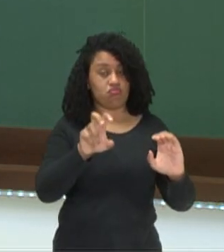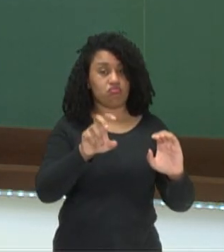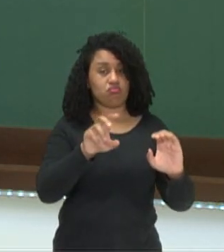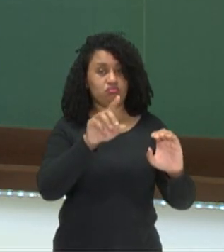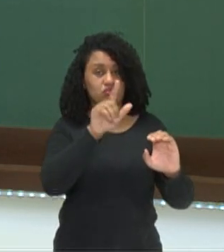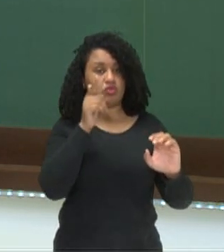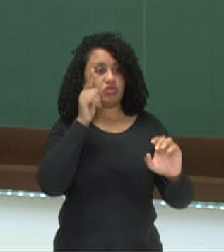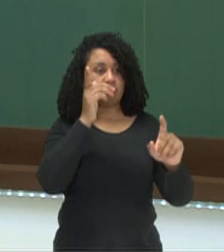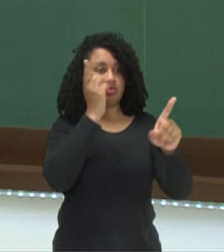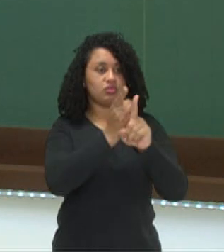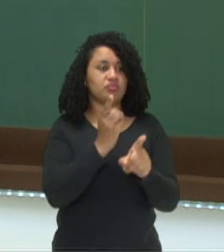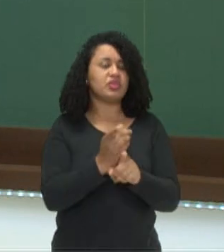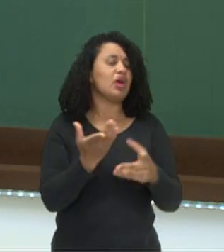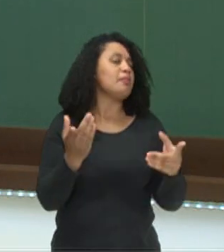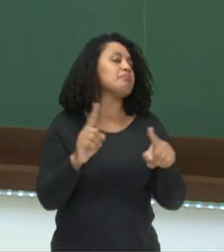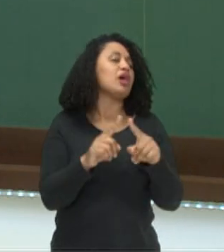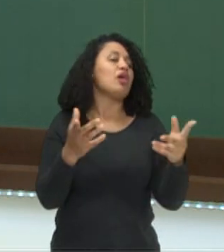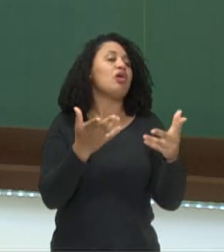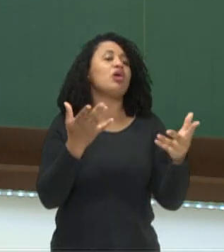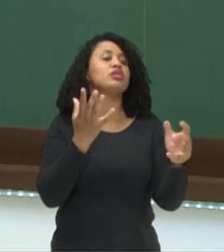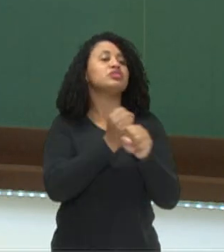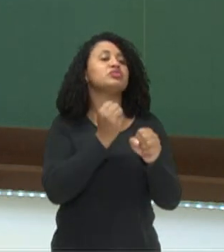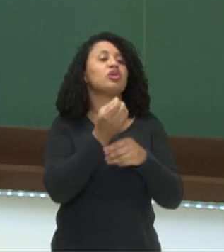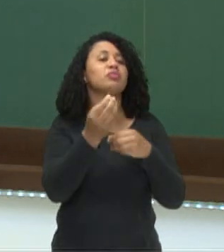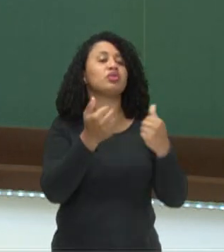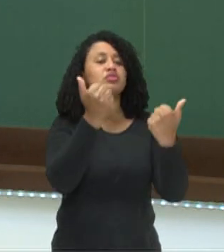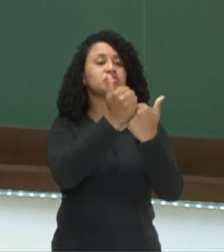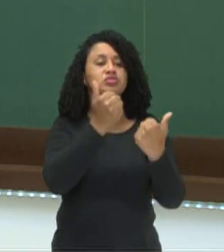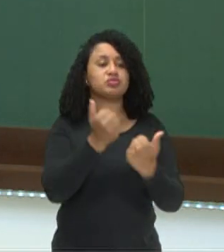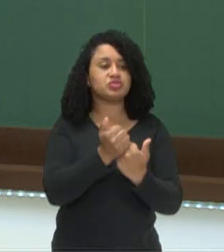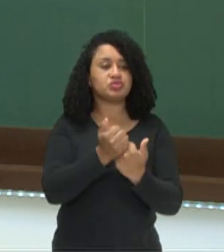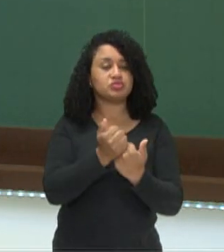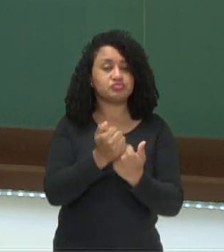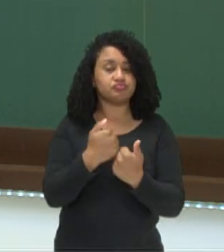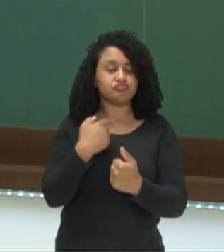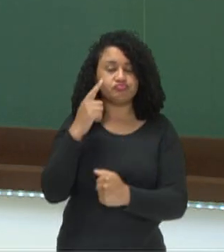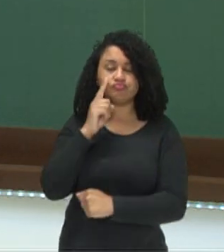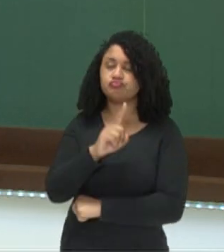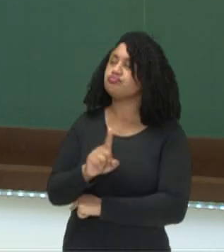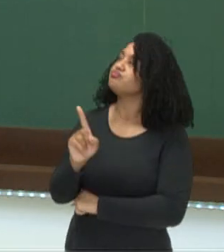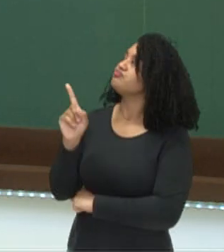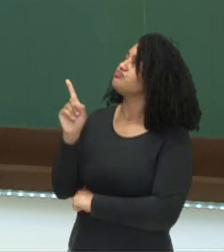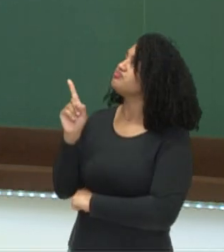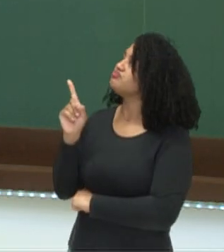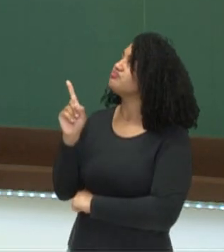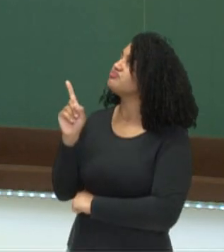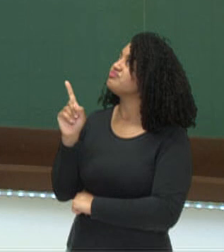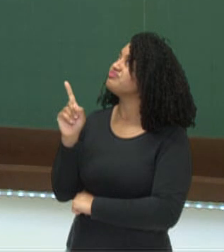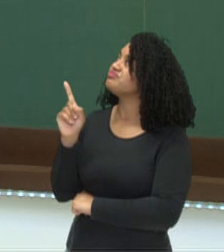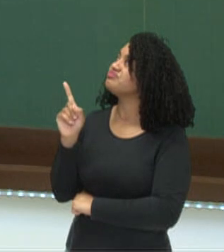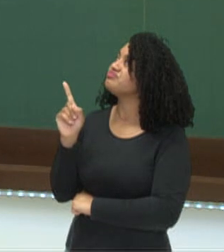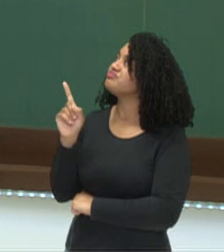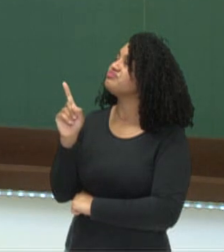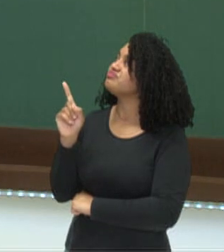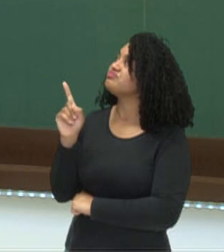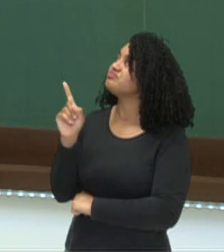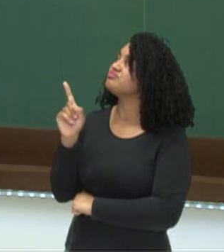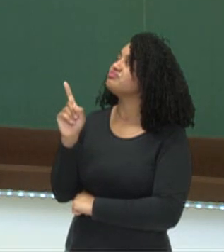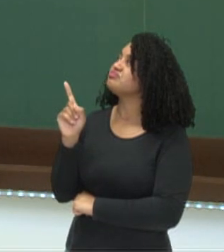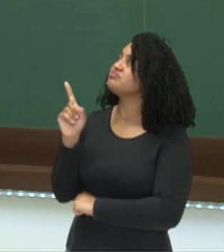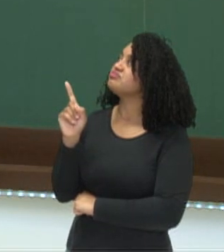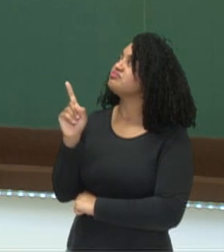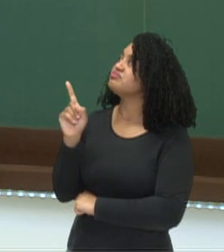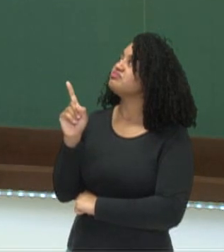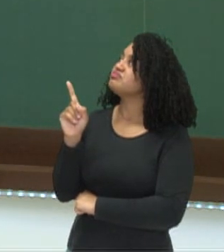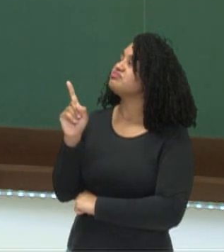5. Como é que eu consigo a soma das raízes? Menos B sobre A. Menos o B, que é negativo, sobre o A, que é